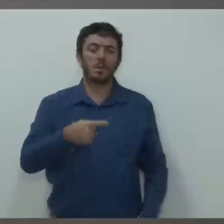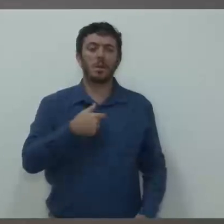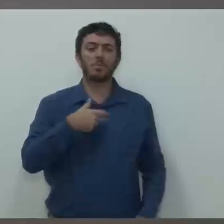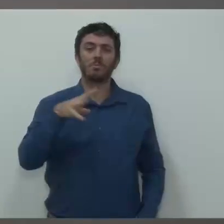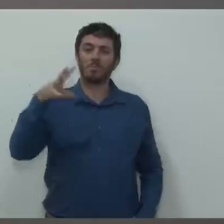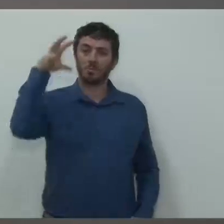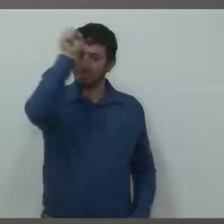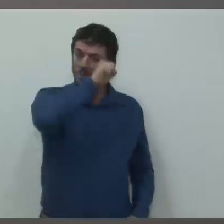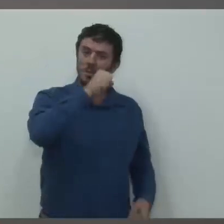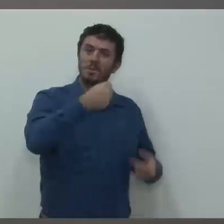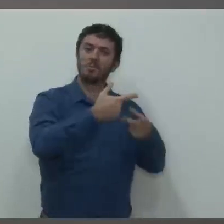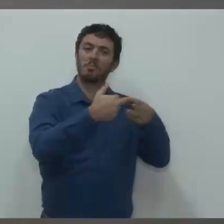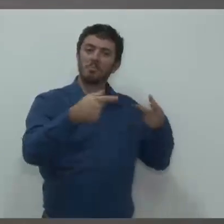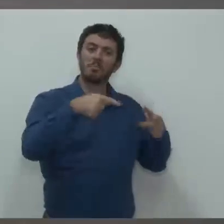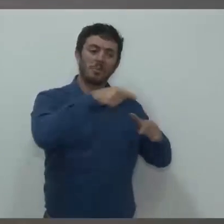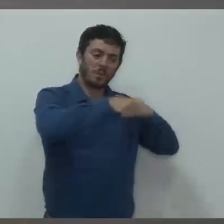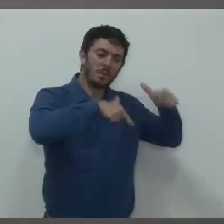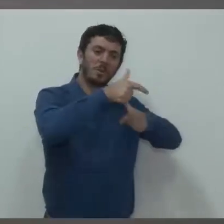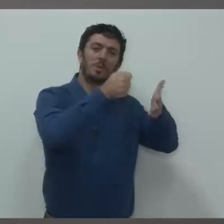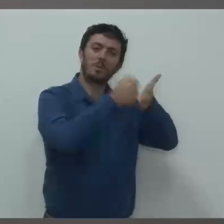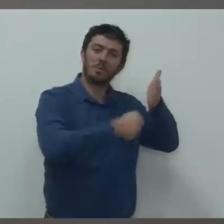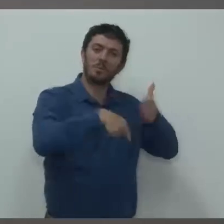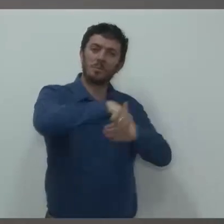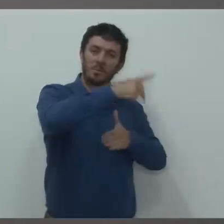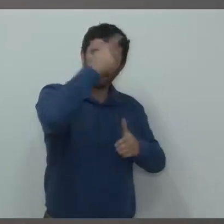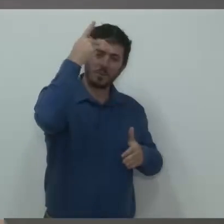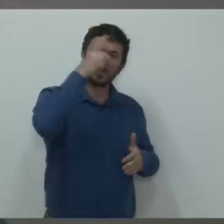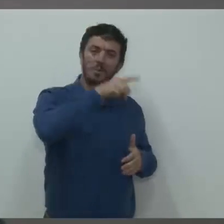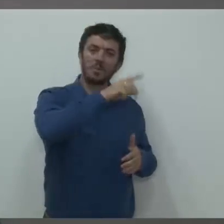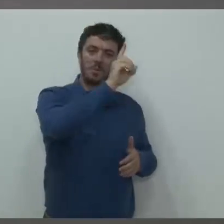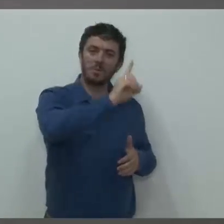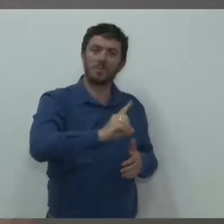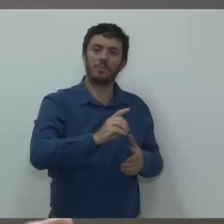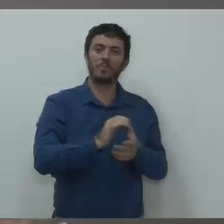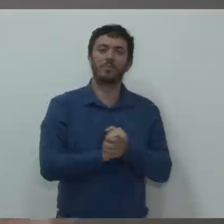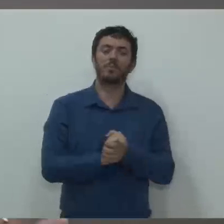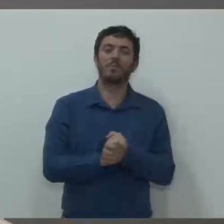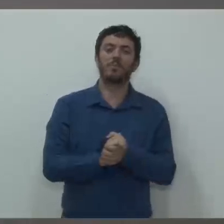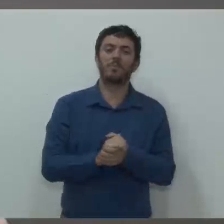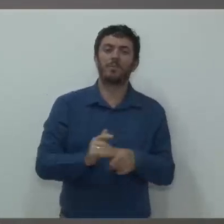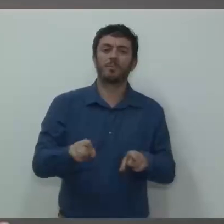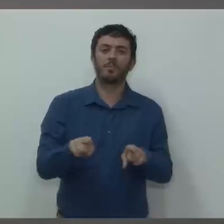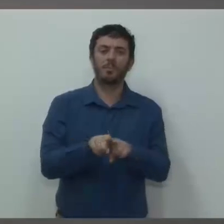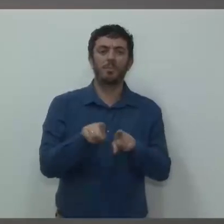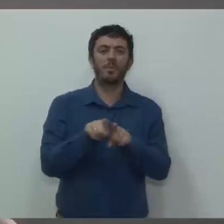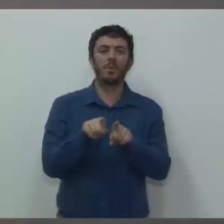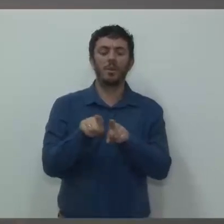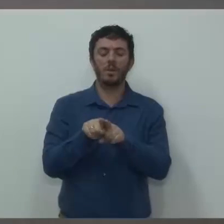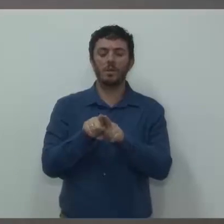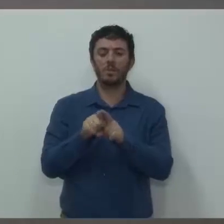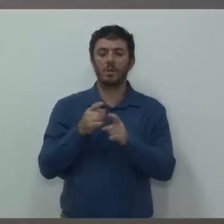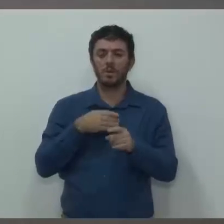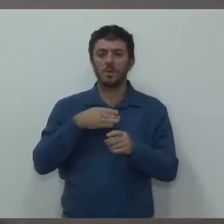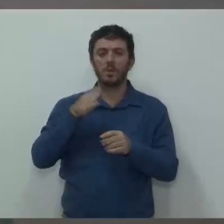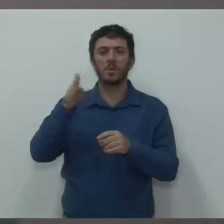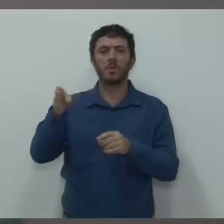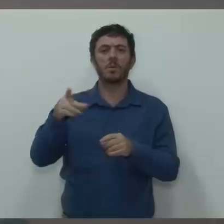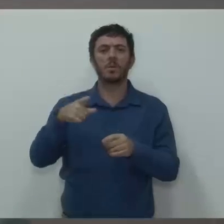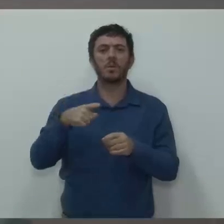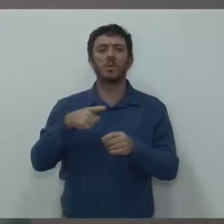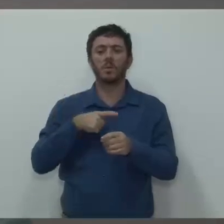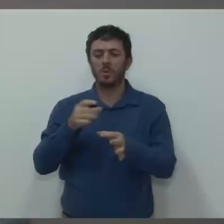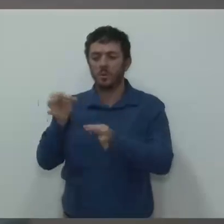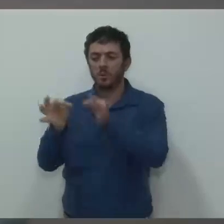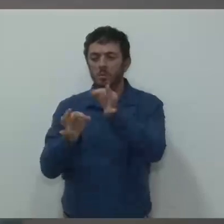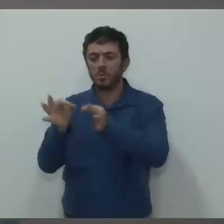com esse pessoal que está diariamente nessa luta. Tive presente também em algumas reuniões do plano diretor, mais para frente eu vou falar. Falei bastante com o